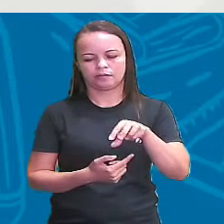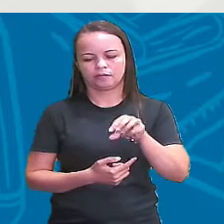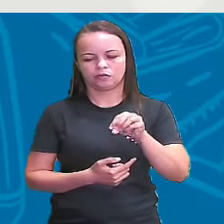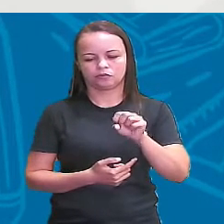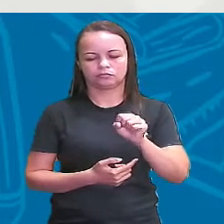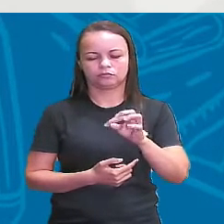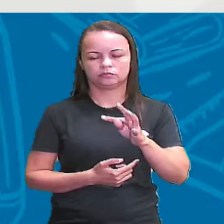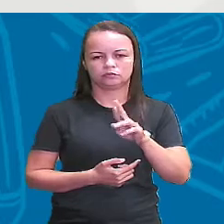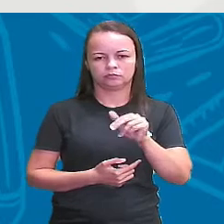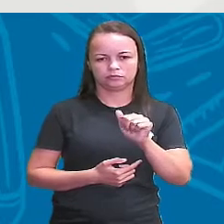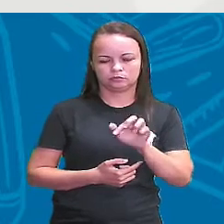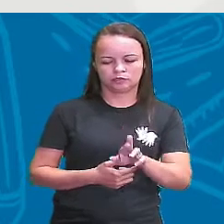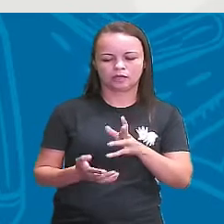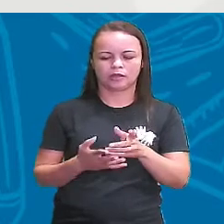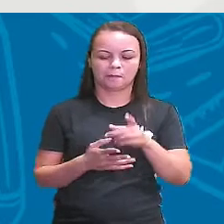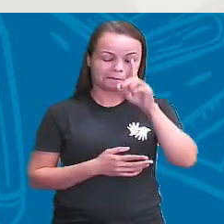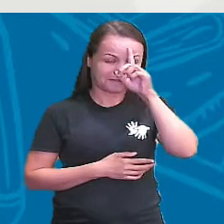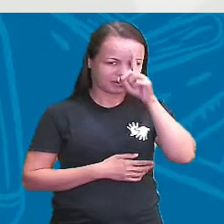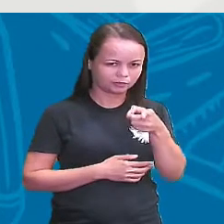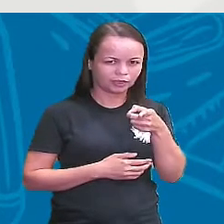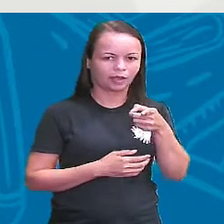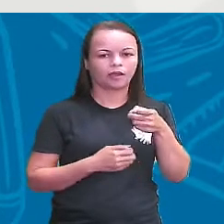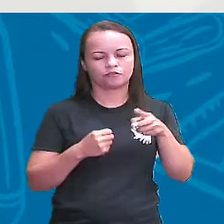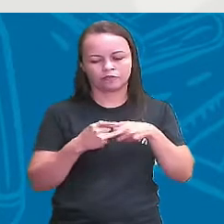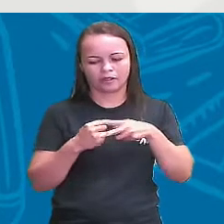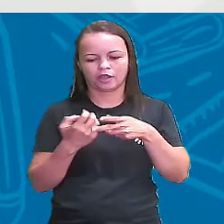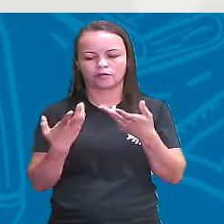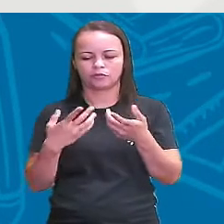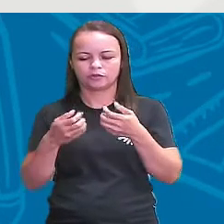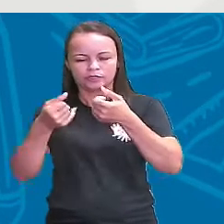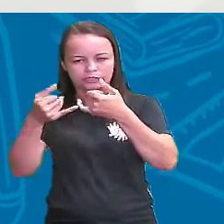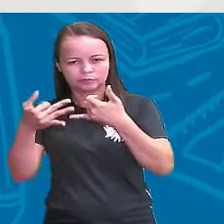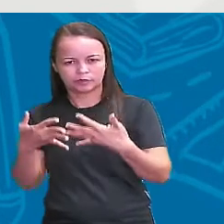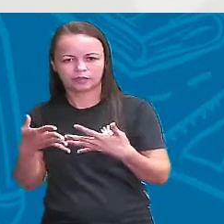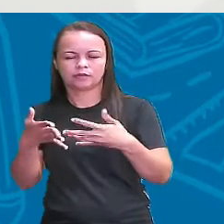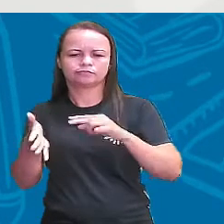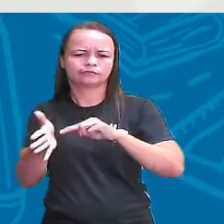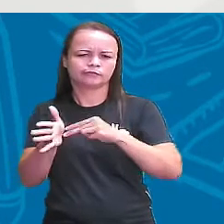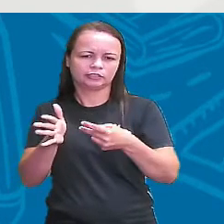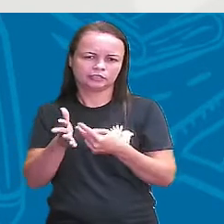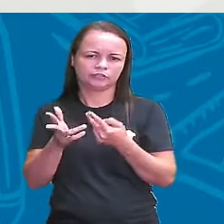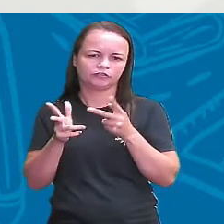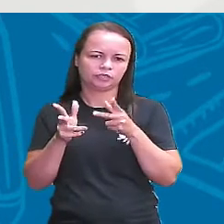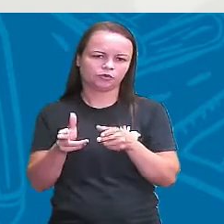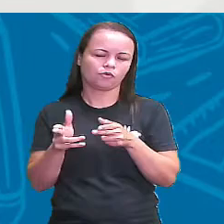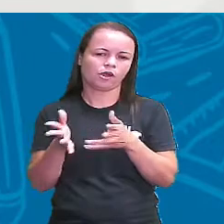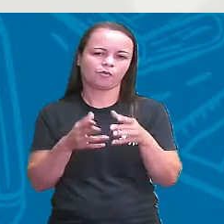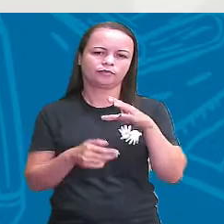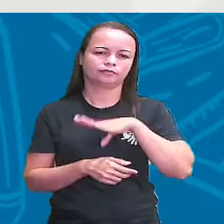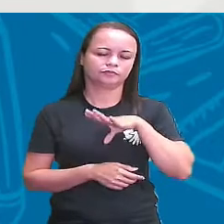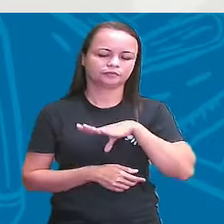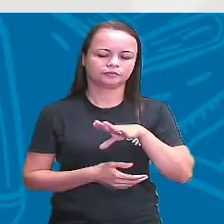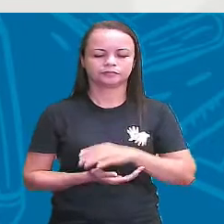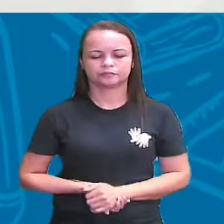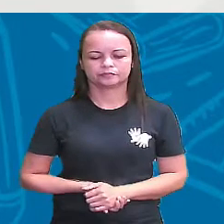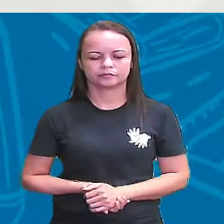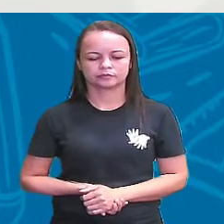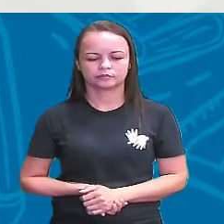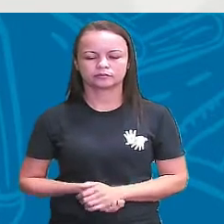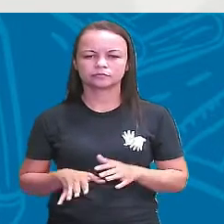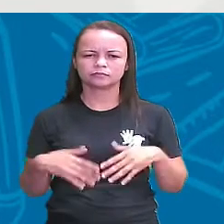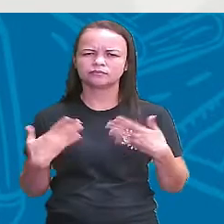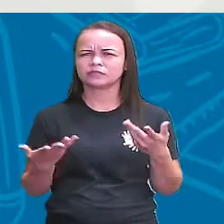mostrar, mandar e explicar, que significam a mesma coisa em português. Ô professora,